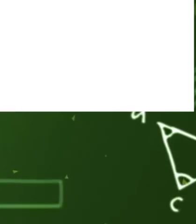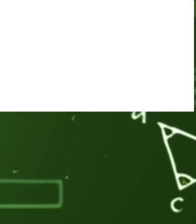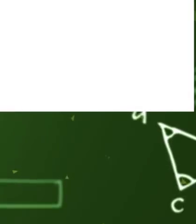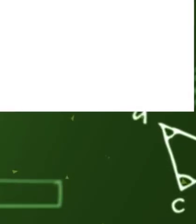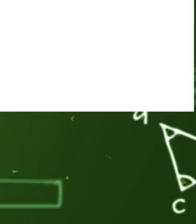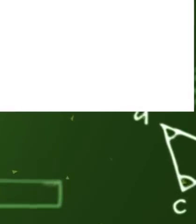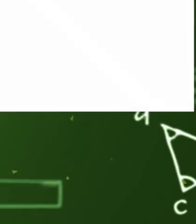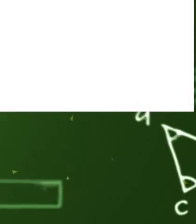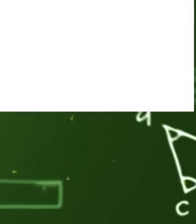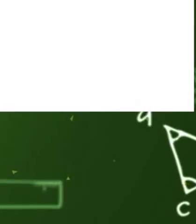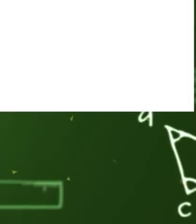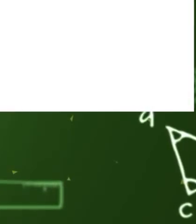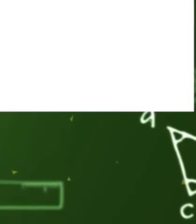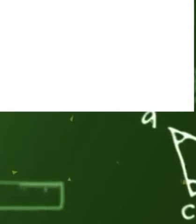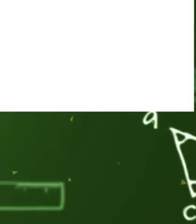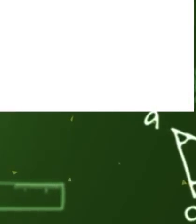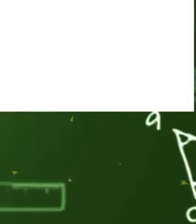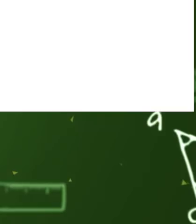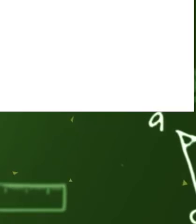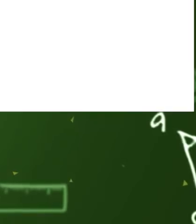nacional,